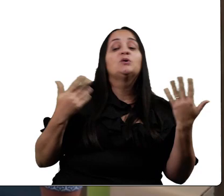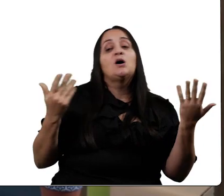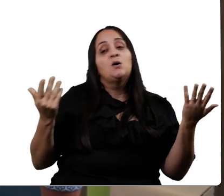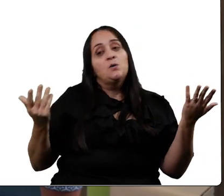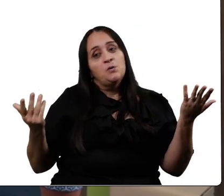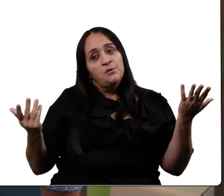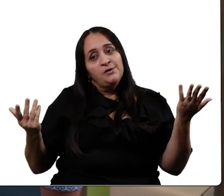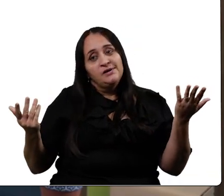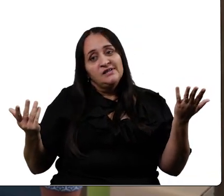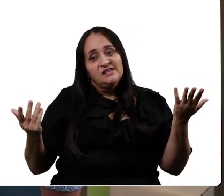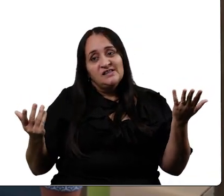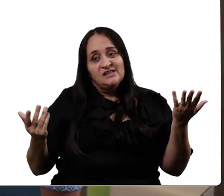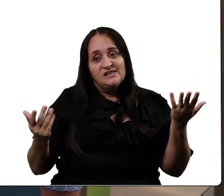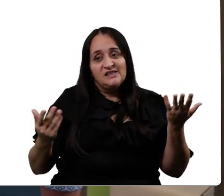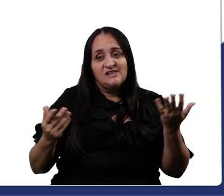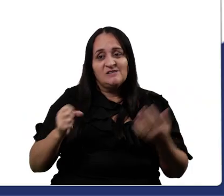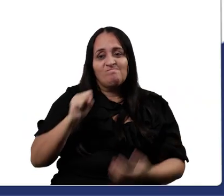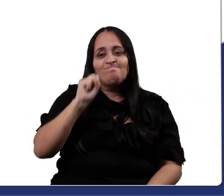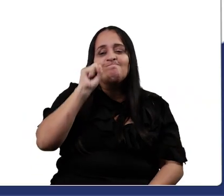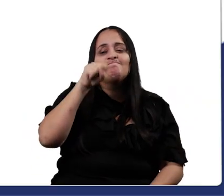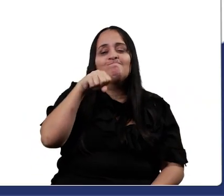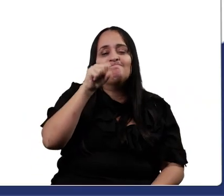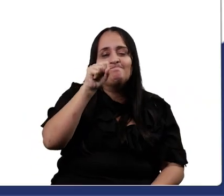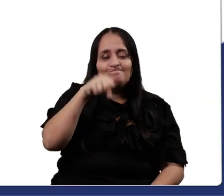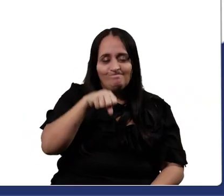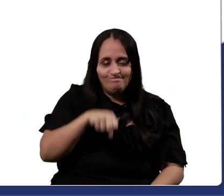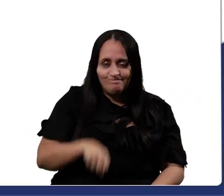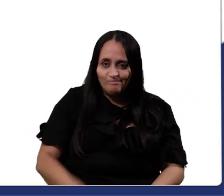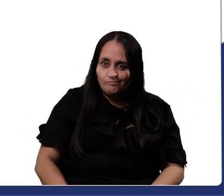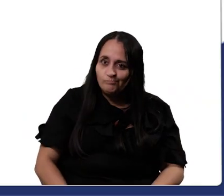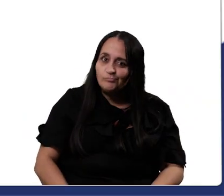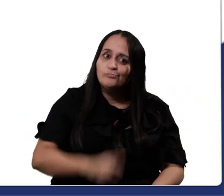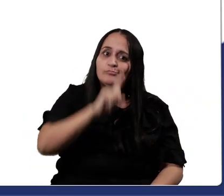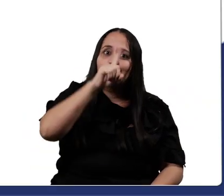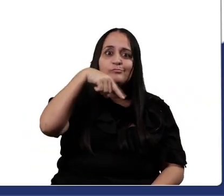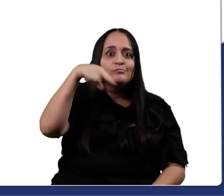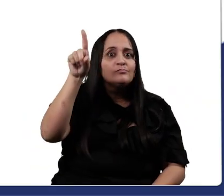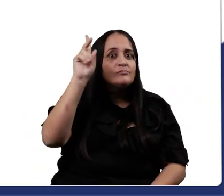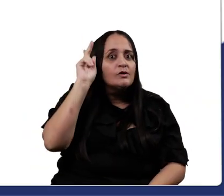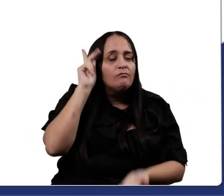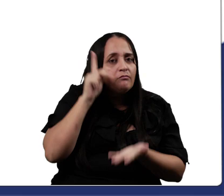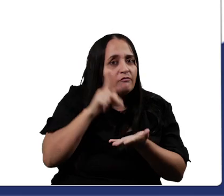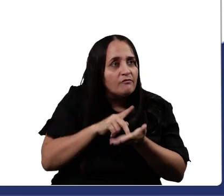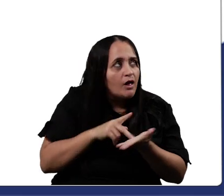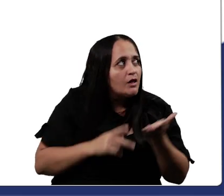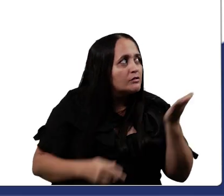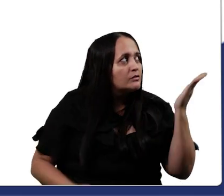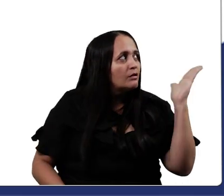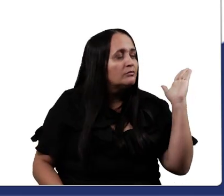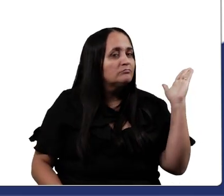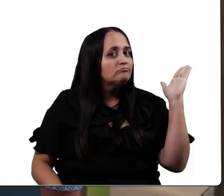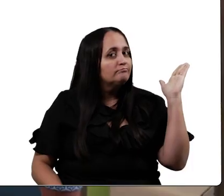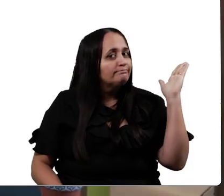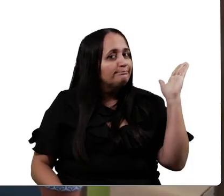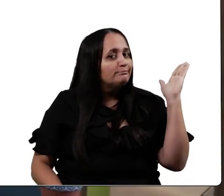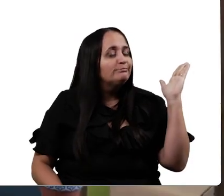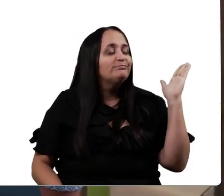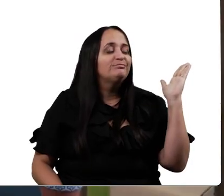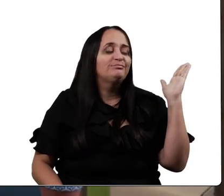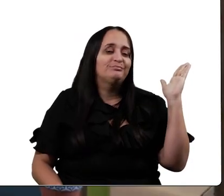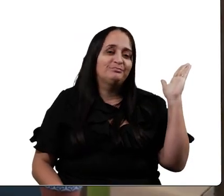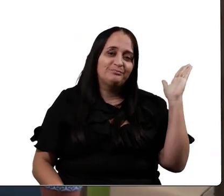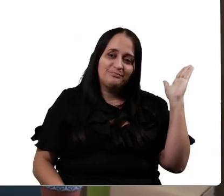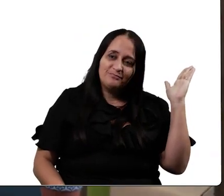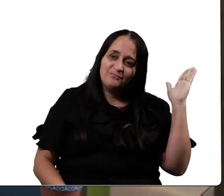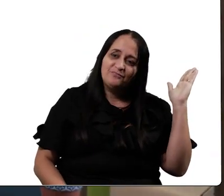como diz aqui o texto, sim, essa notícia é verdadeira. Inclusive,